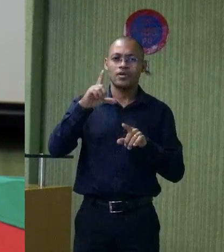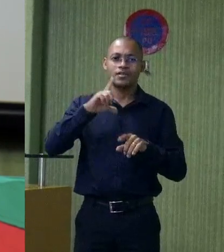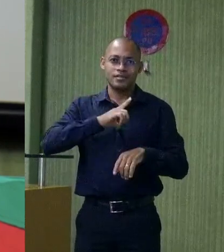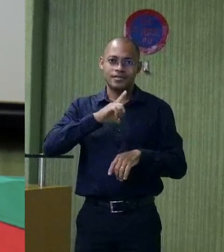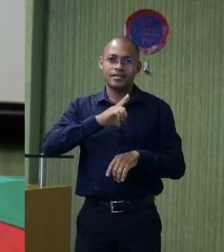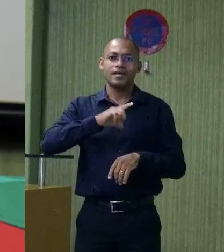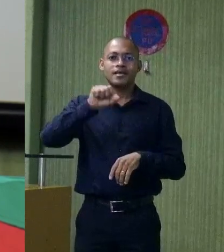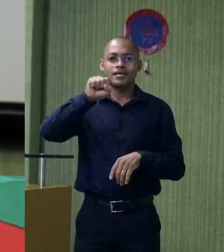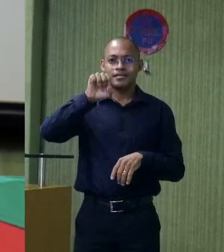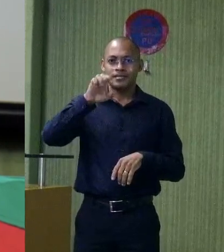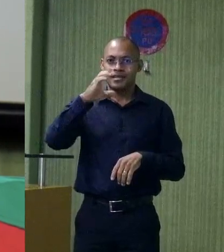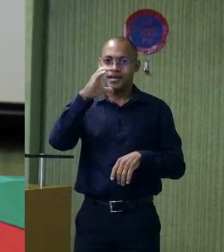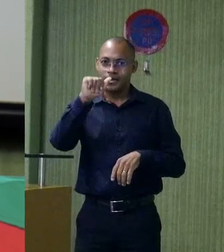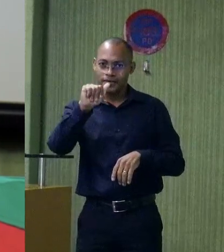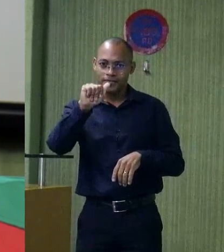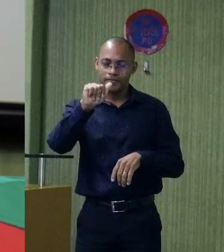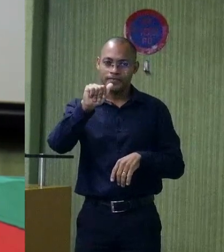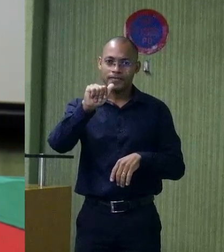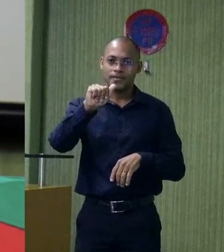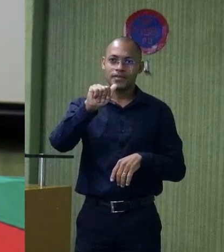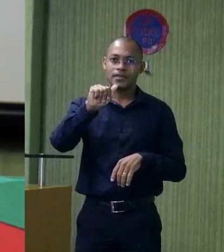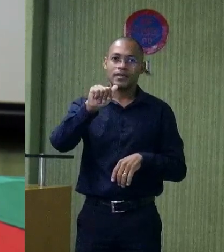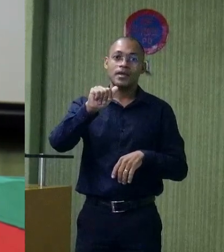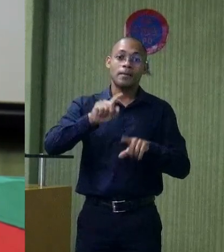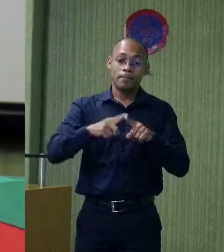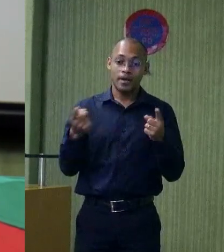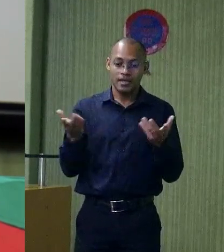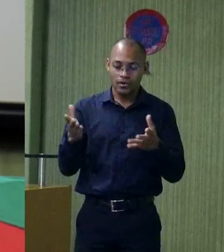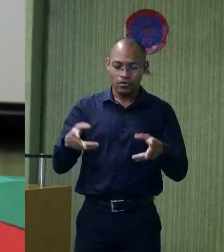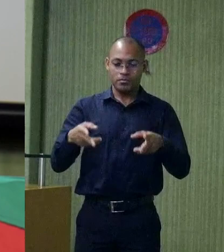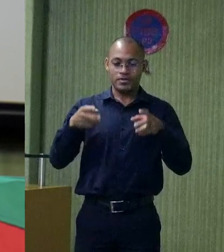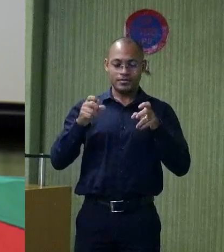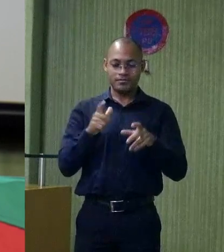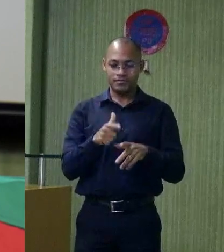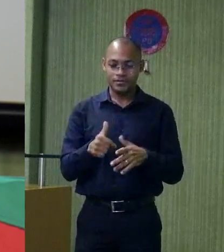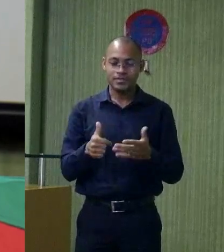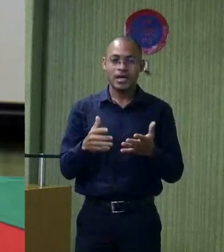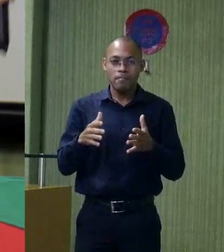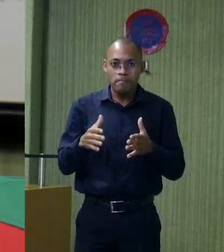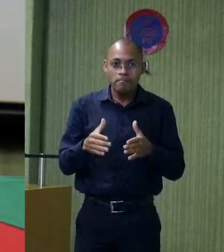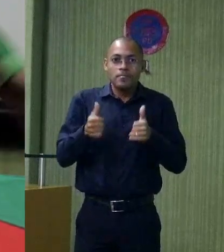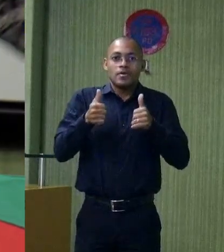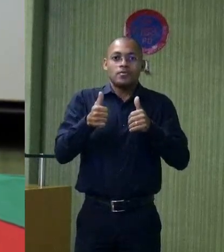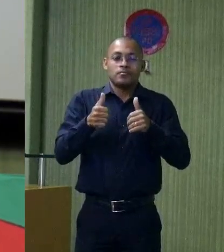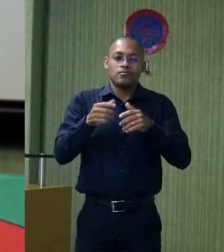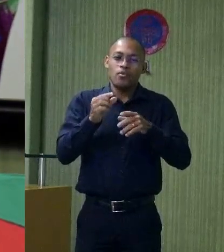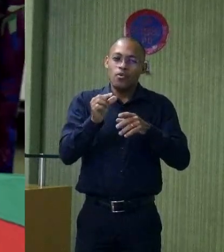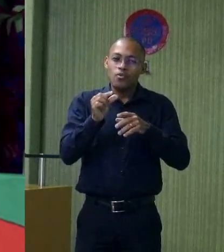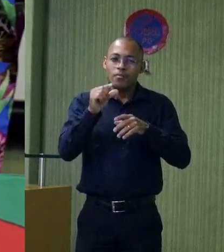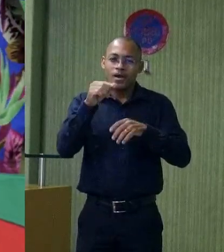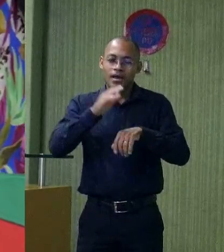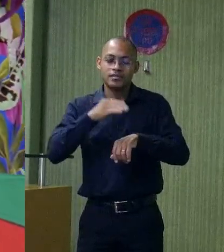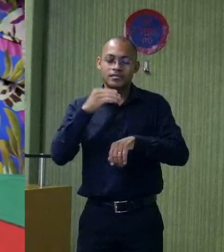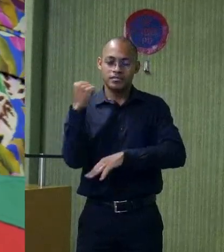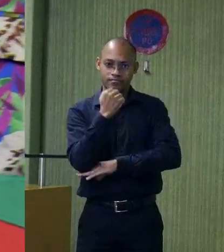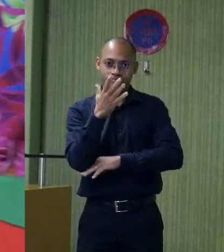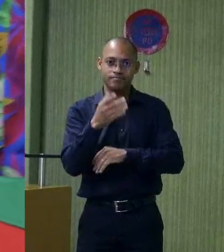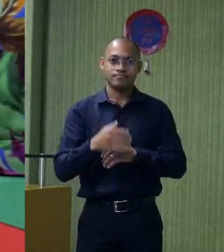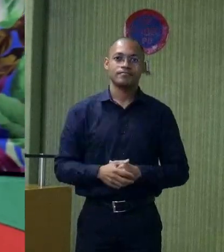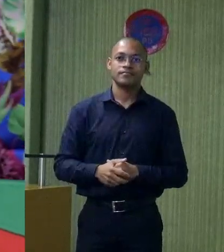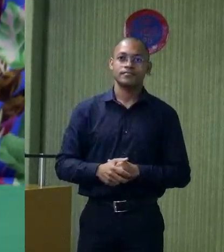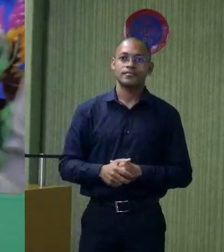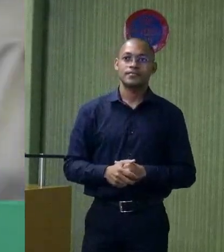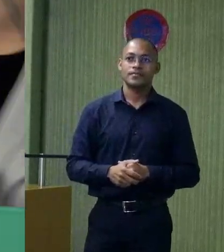mas esse ano ela está de forma diferente está bem mais agravada então vou falar um pouco aqui e acho melhor eu